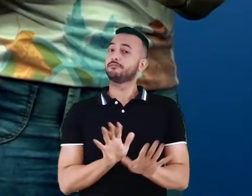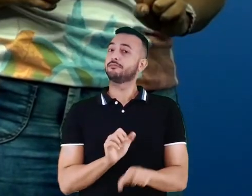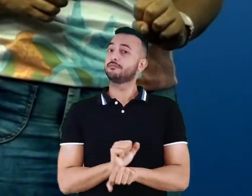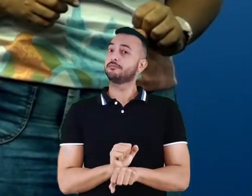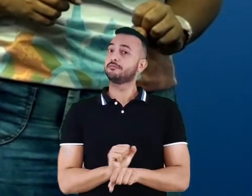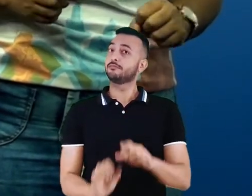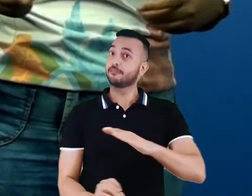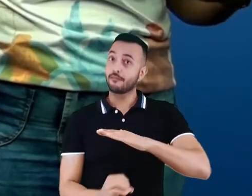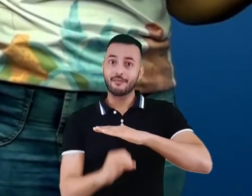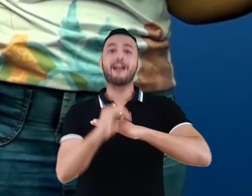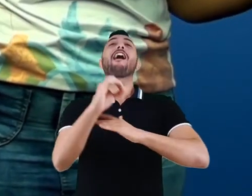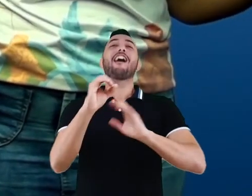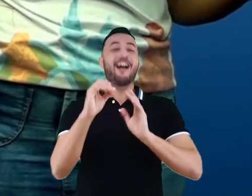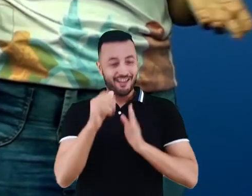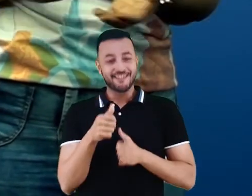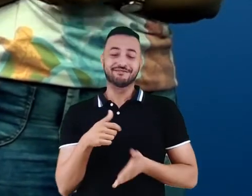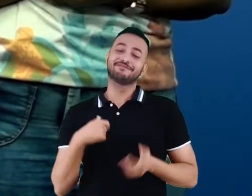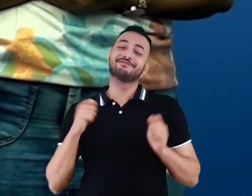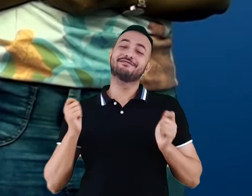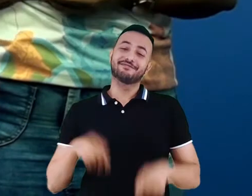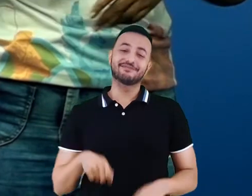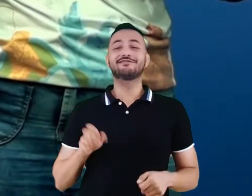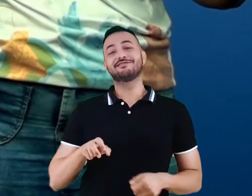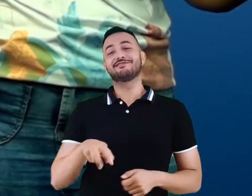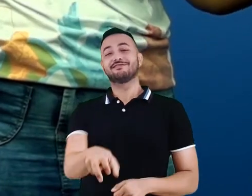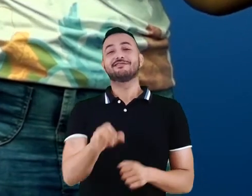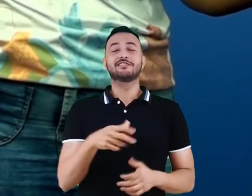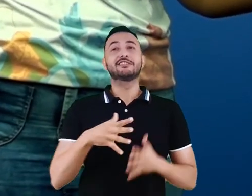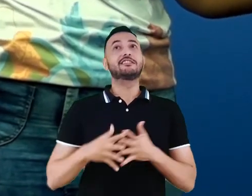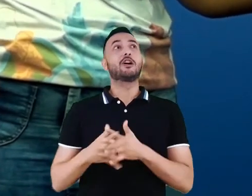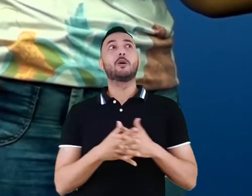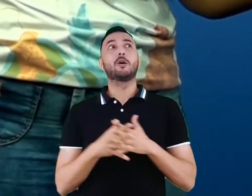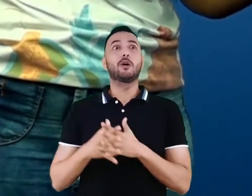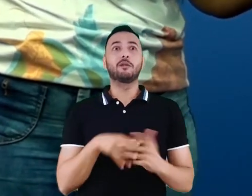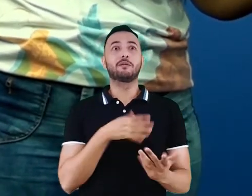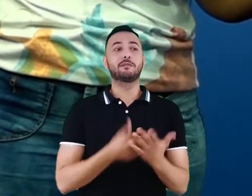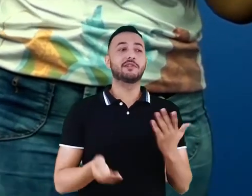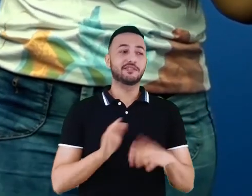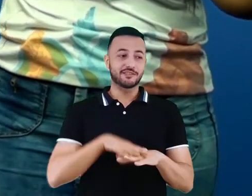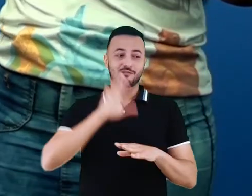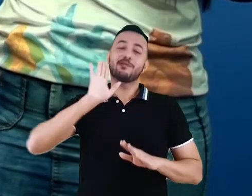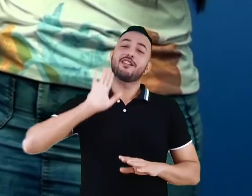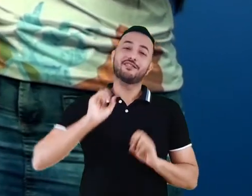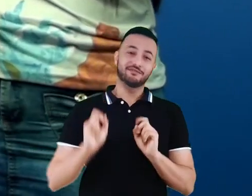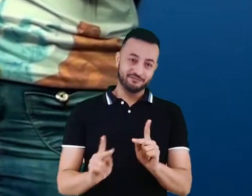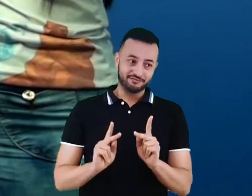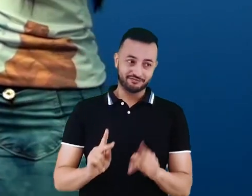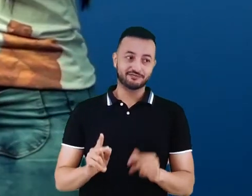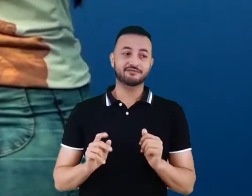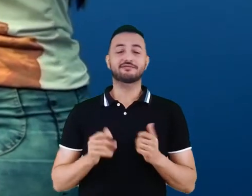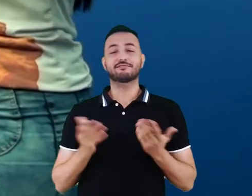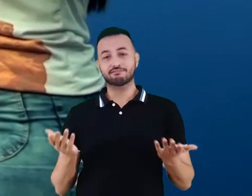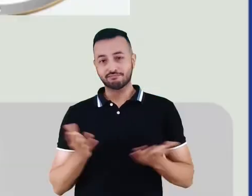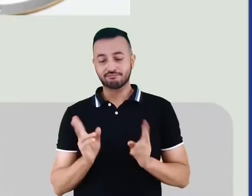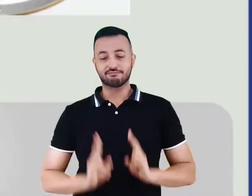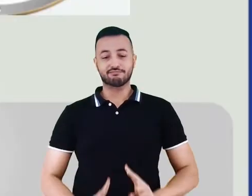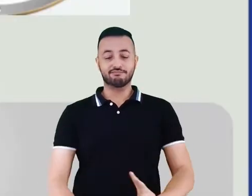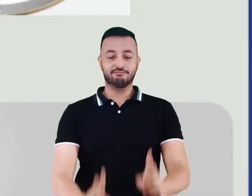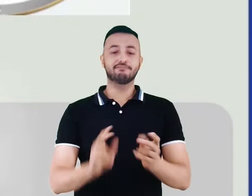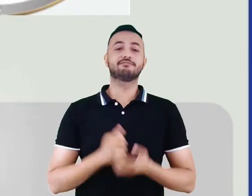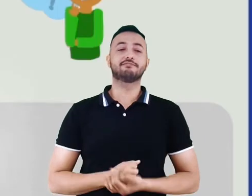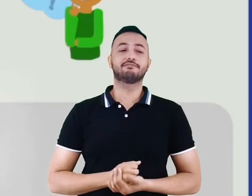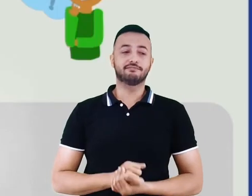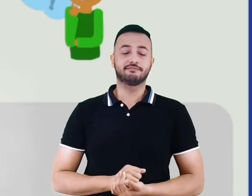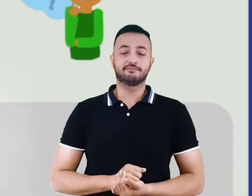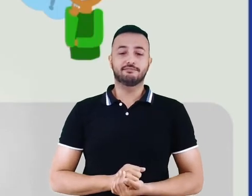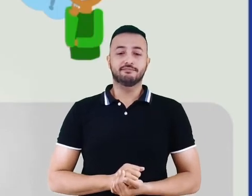sol aparecer, porque senão vai ficar complicado, você vai se perder mais ainda, ok? Então vamos lá, dar prosseguimento à nossa